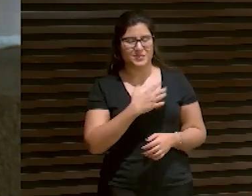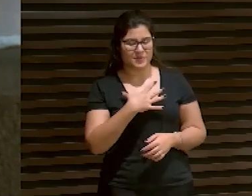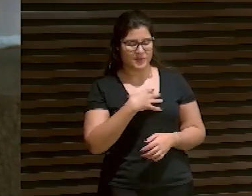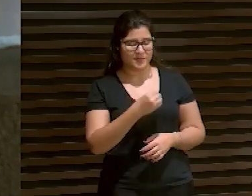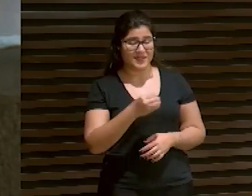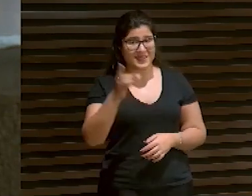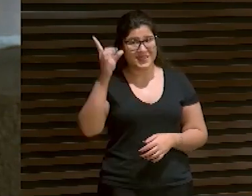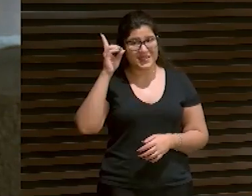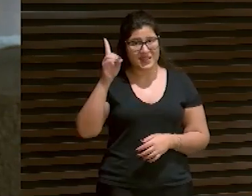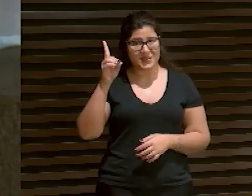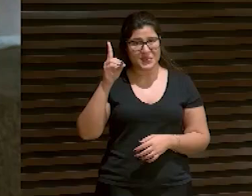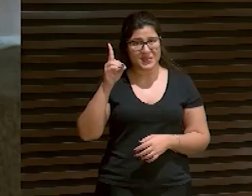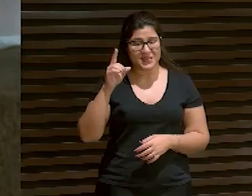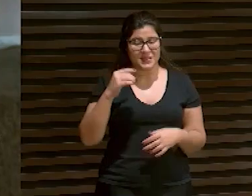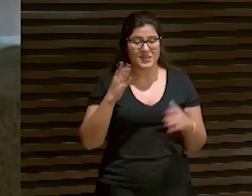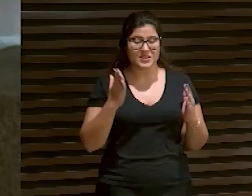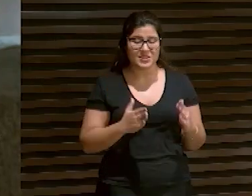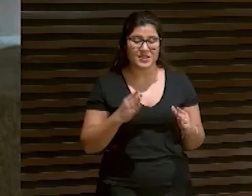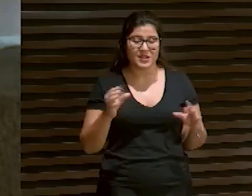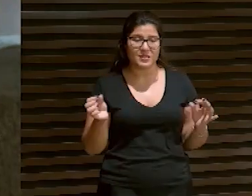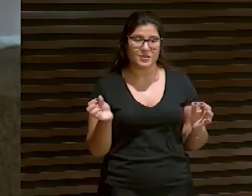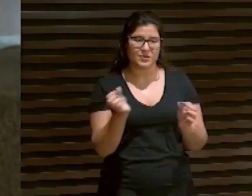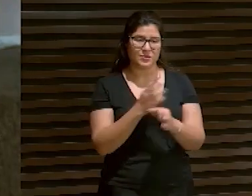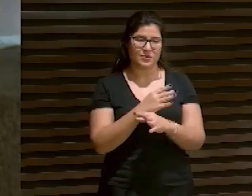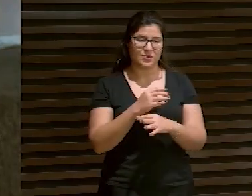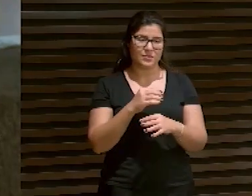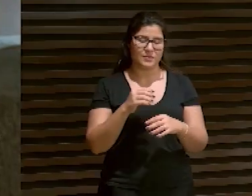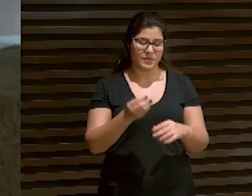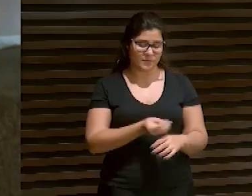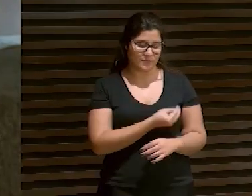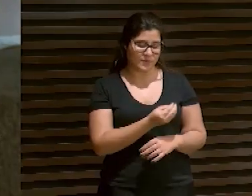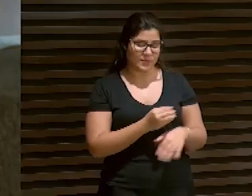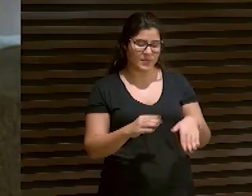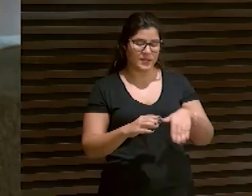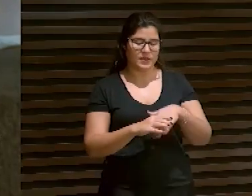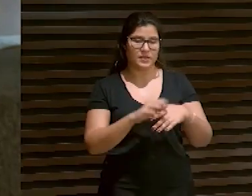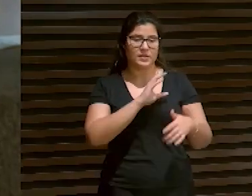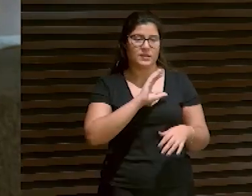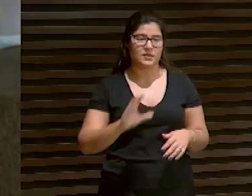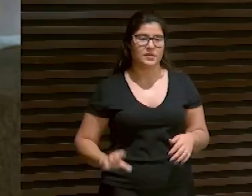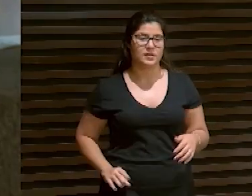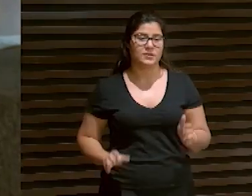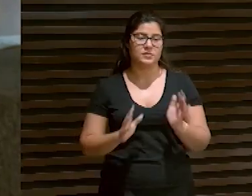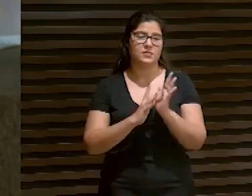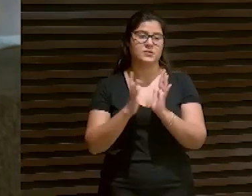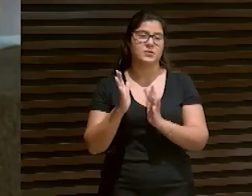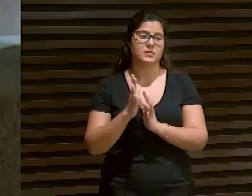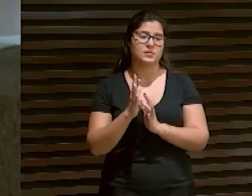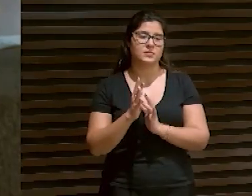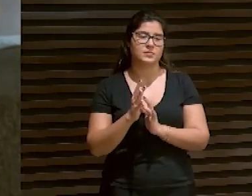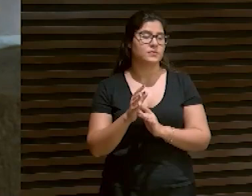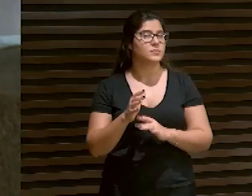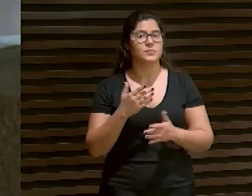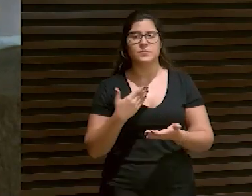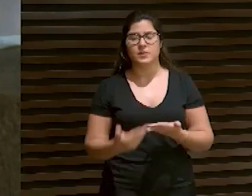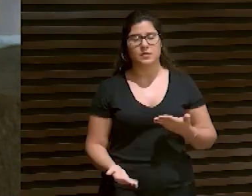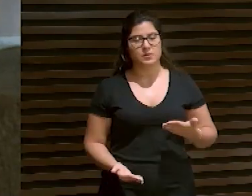já somos nova criatura em Cristo Jesus, nós não